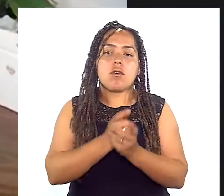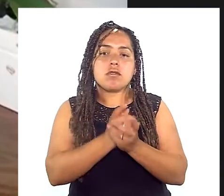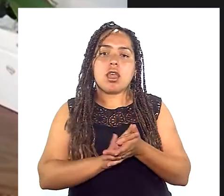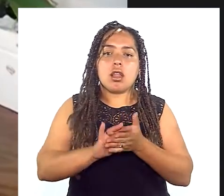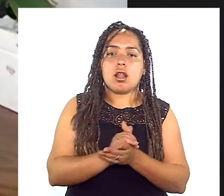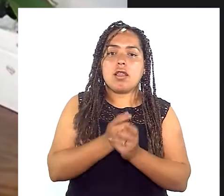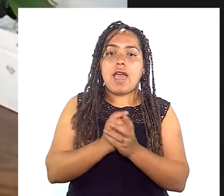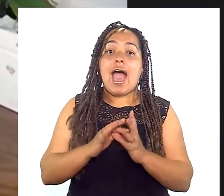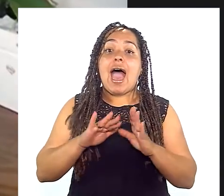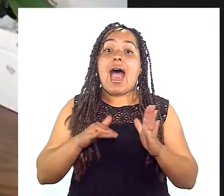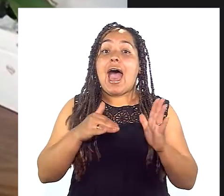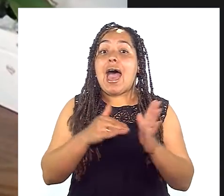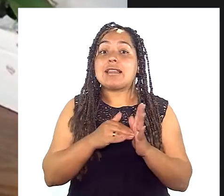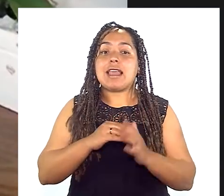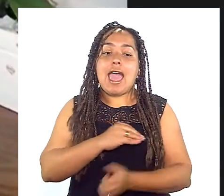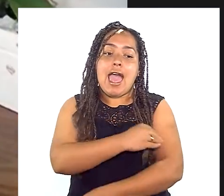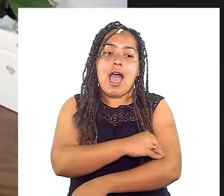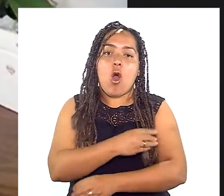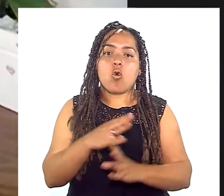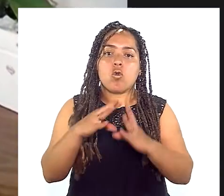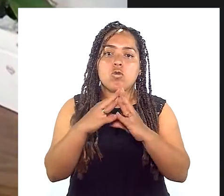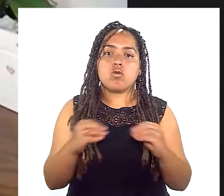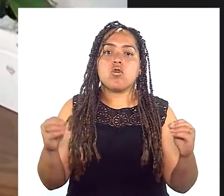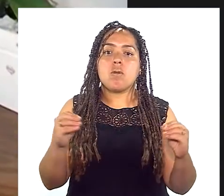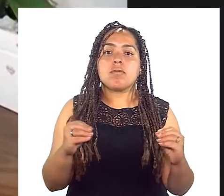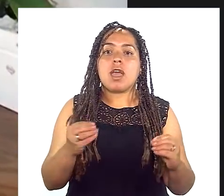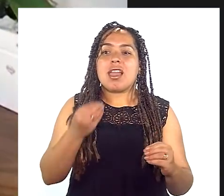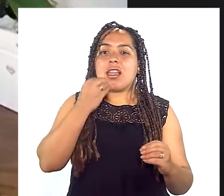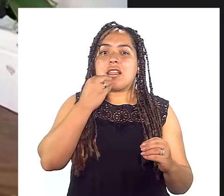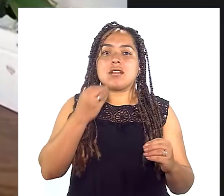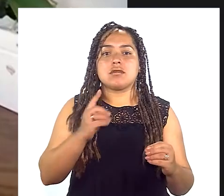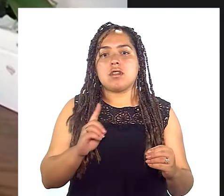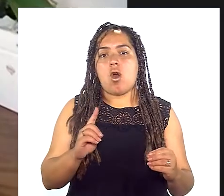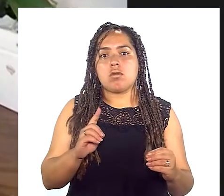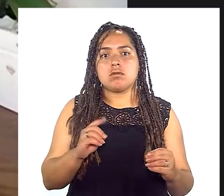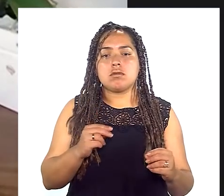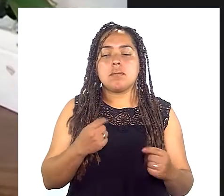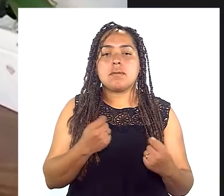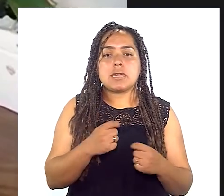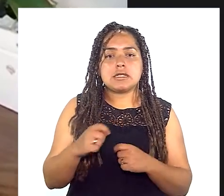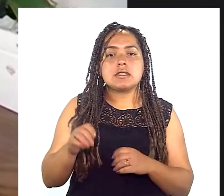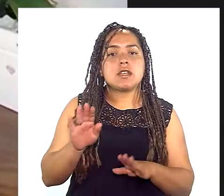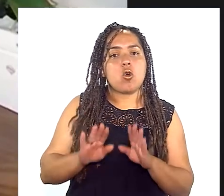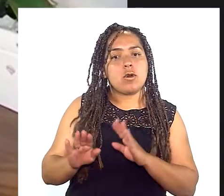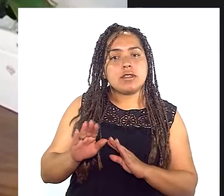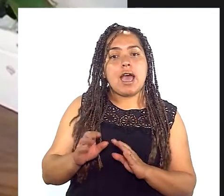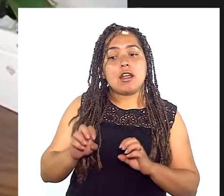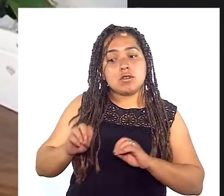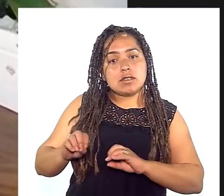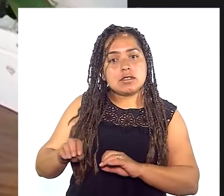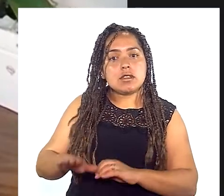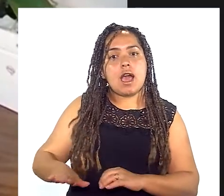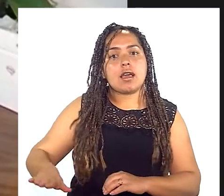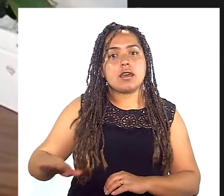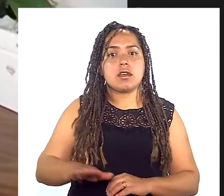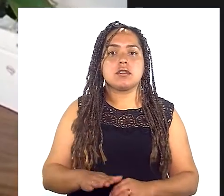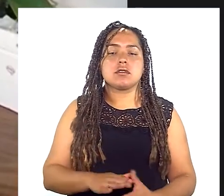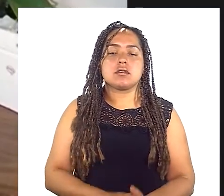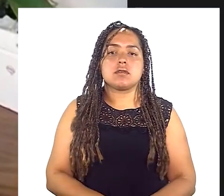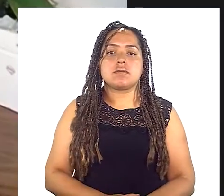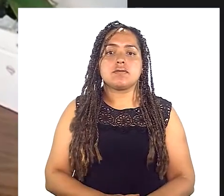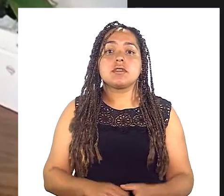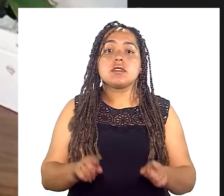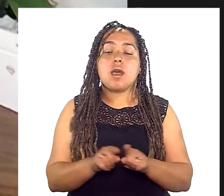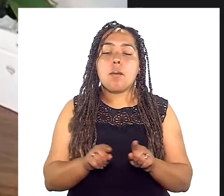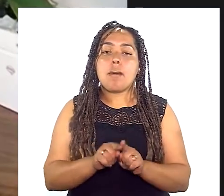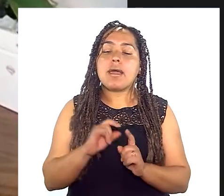causar uma conjuntivite ou uma alteração químico-ocular. Coloca a mão na boca, vai ter um gosto agradável. Então, é importante tomar muito